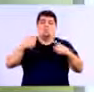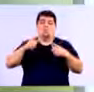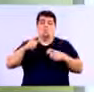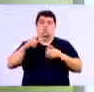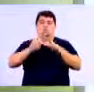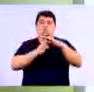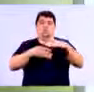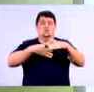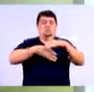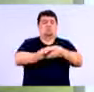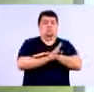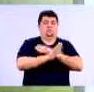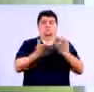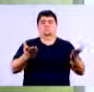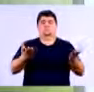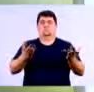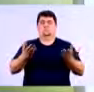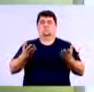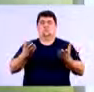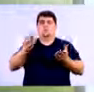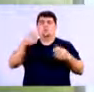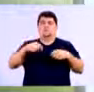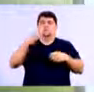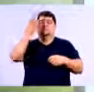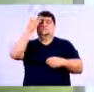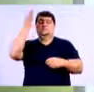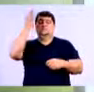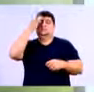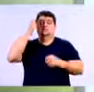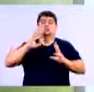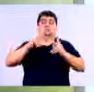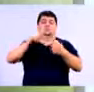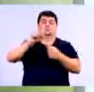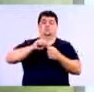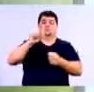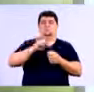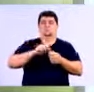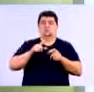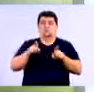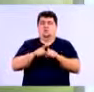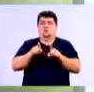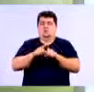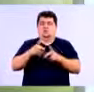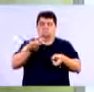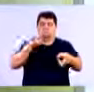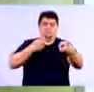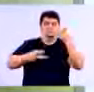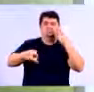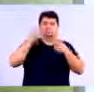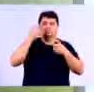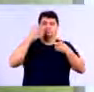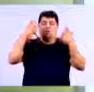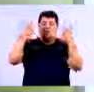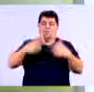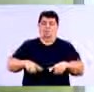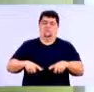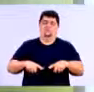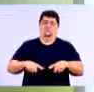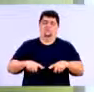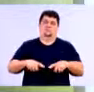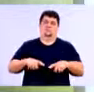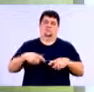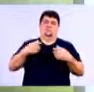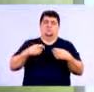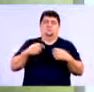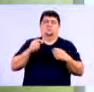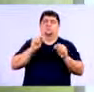inserido. Em outra expressão significa entender o que você vai fazer e perceber o que você vai fazer aonde. E aí